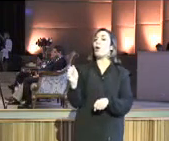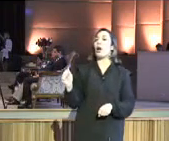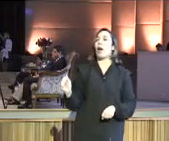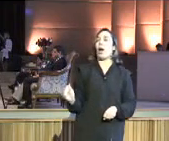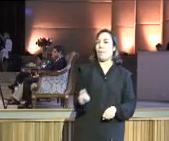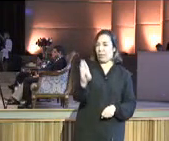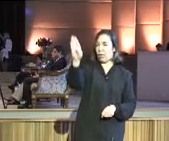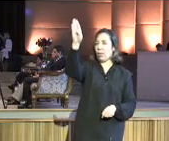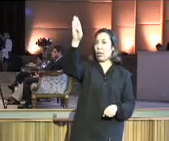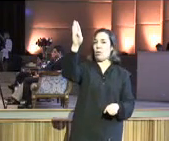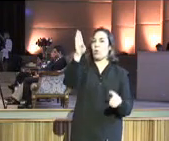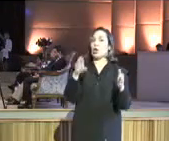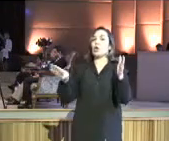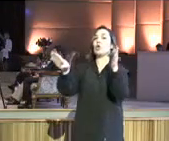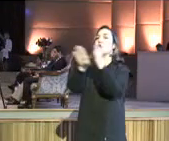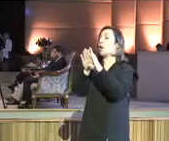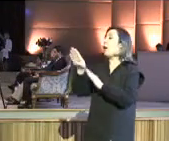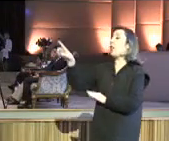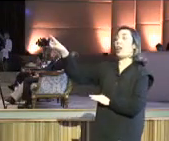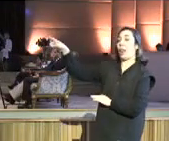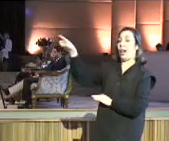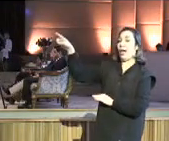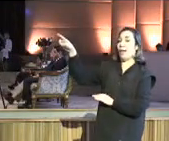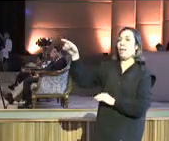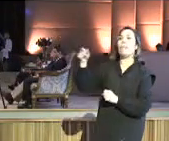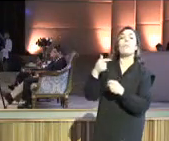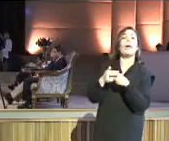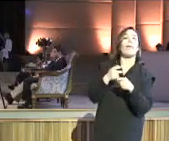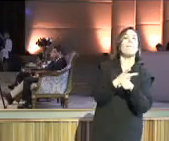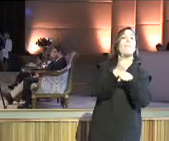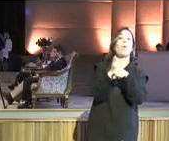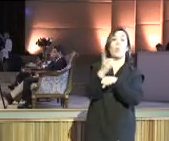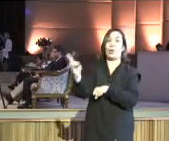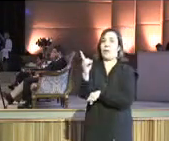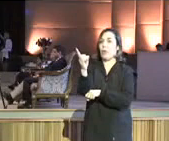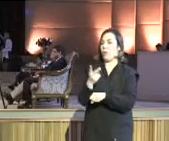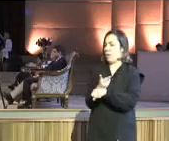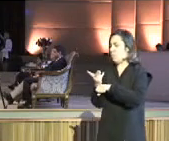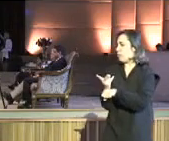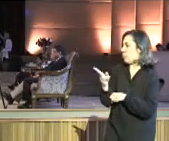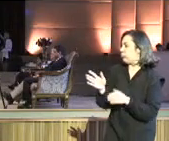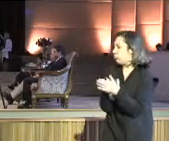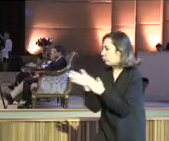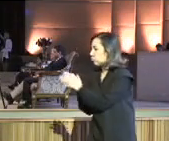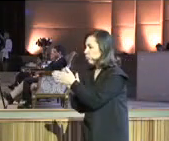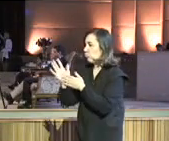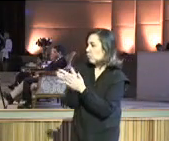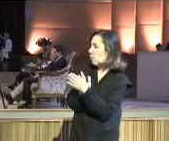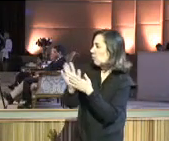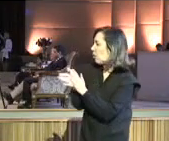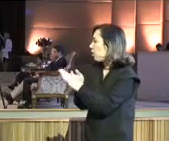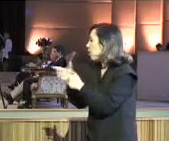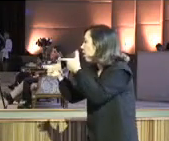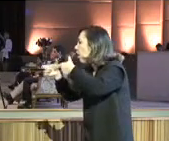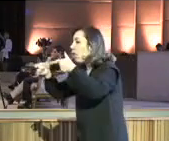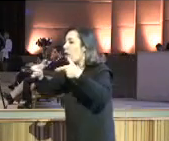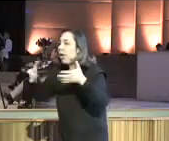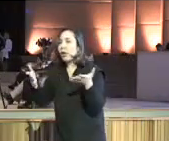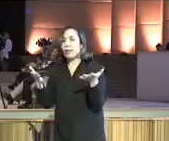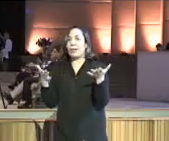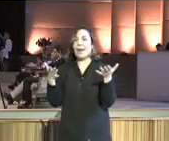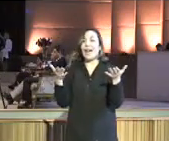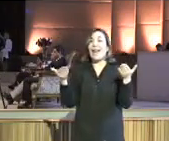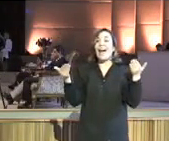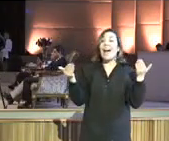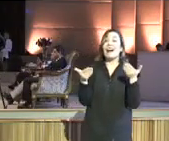aconselhou Absalão a deixá-lo comandar um exército de 12 mil homens